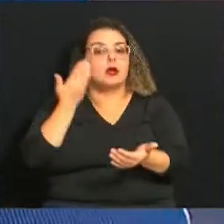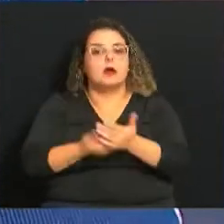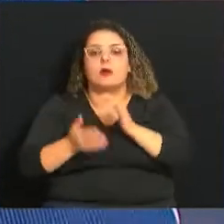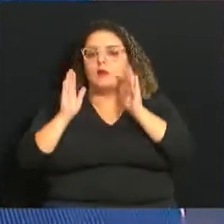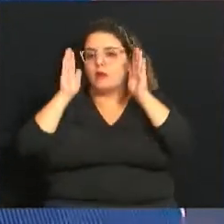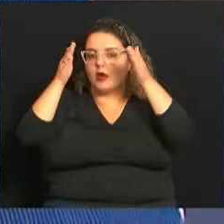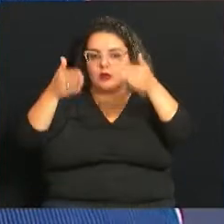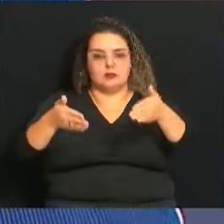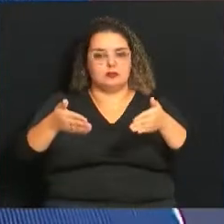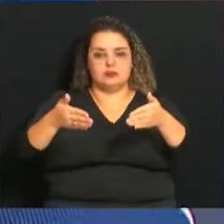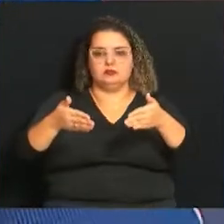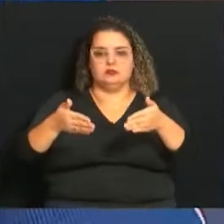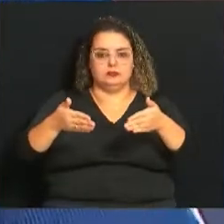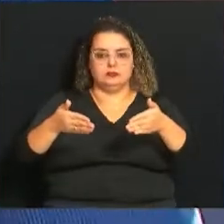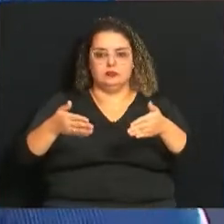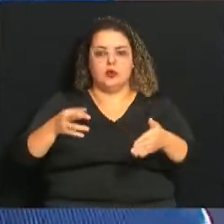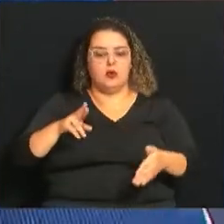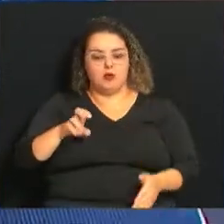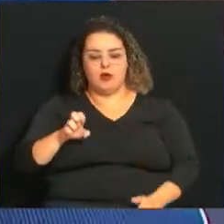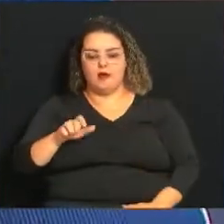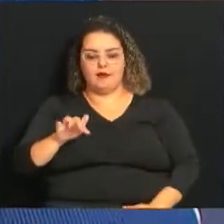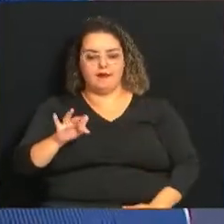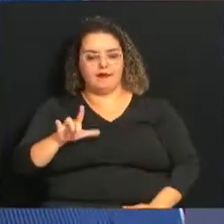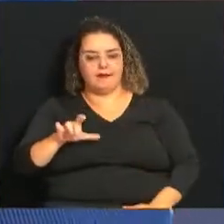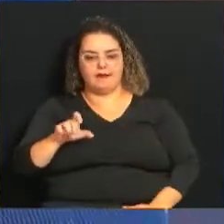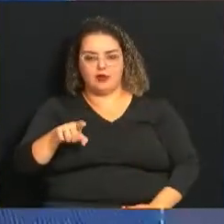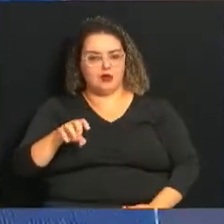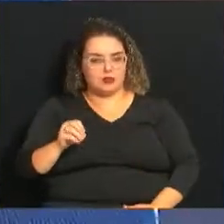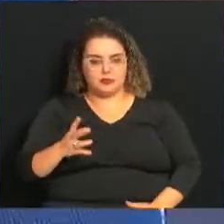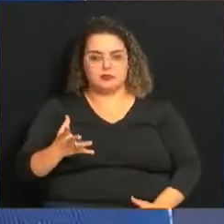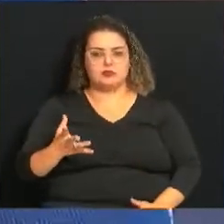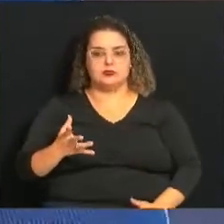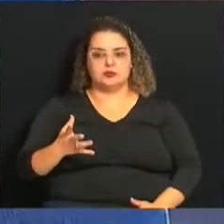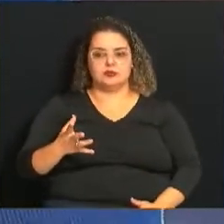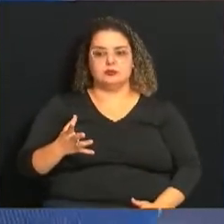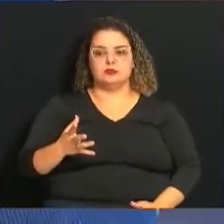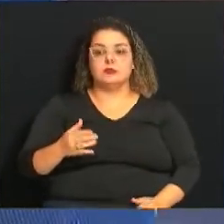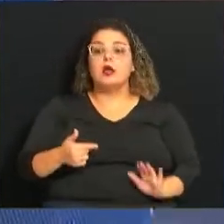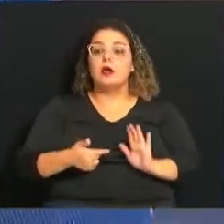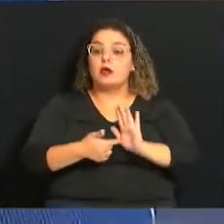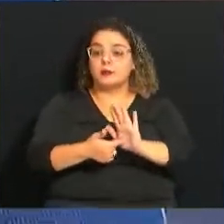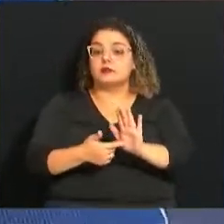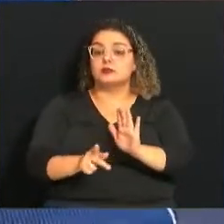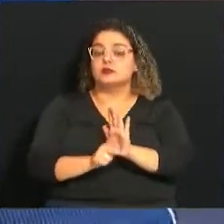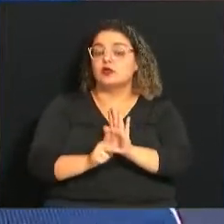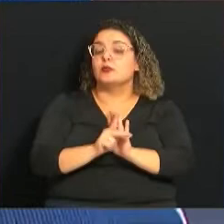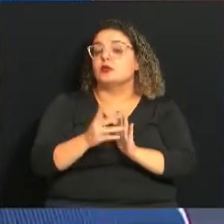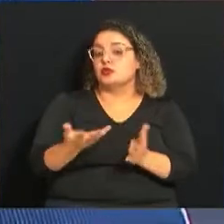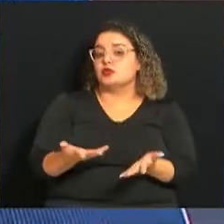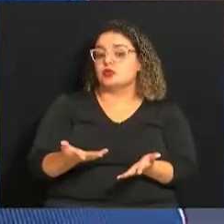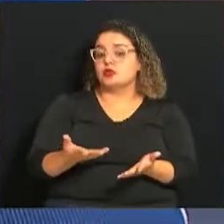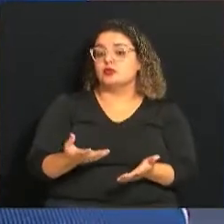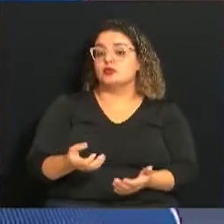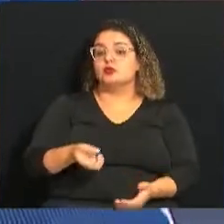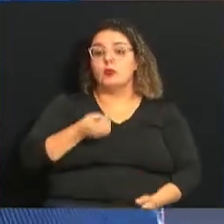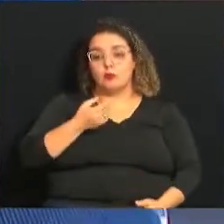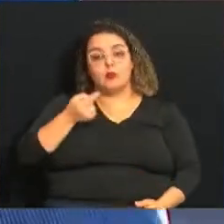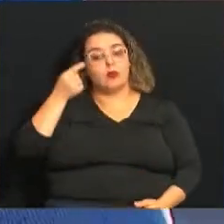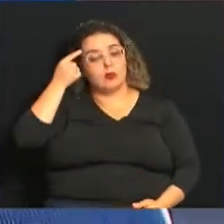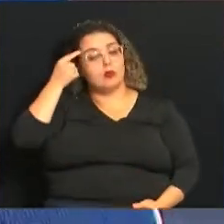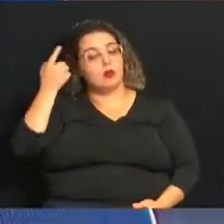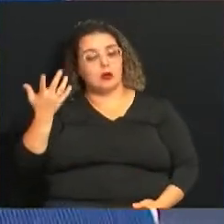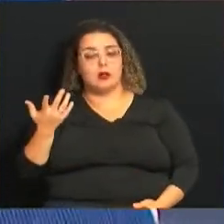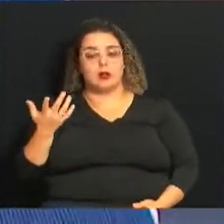o reflexo. Então, eu apresento esse projeto na certeza do bom senso da INDEC, do